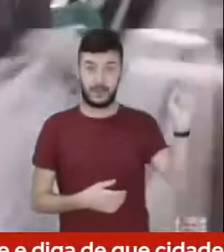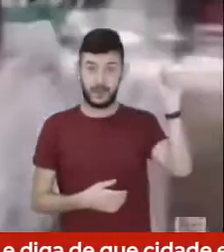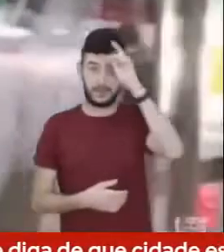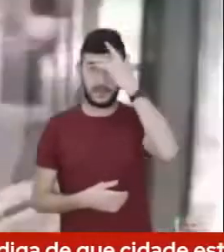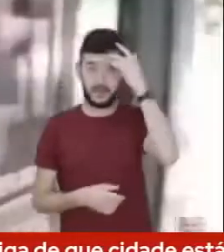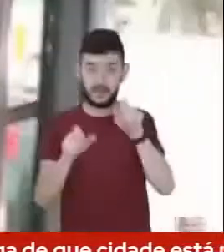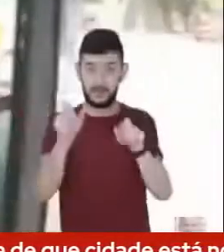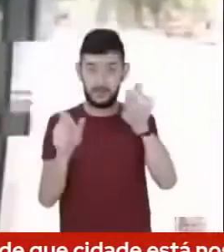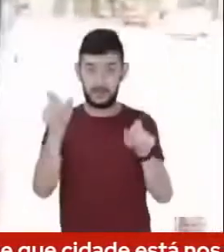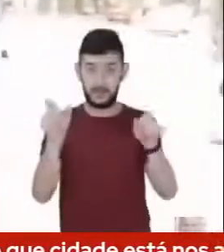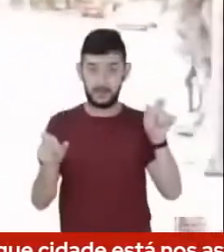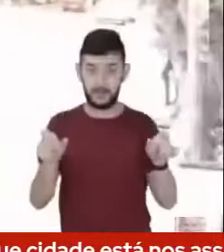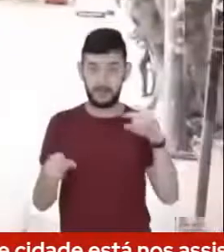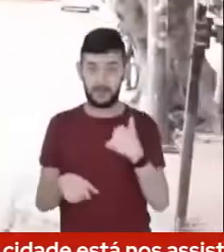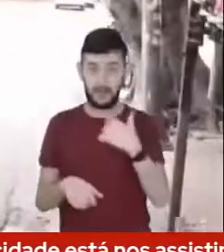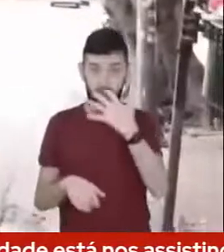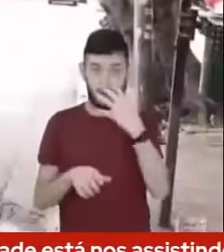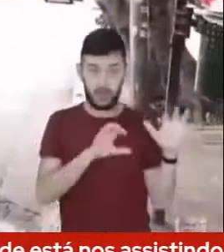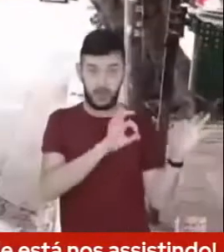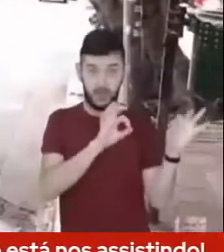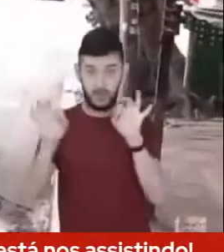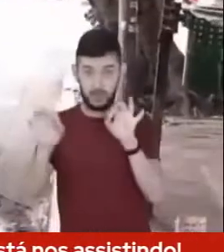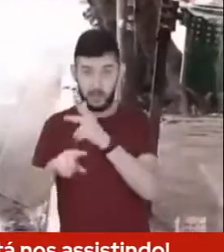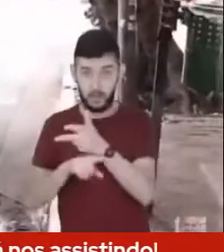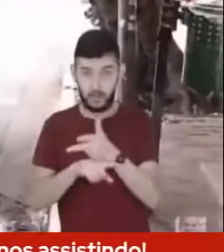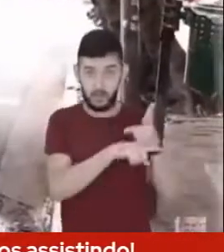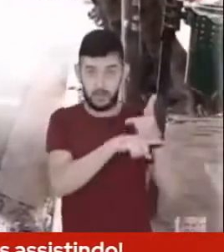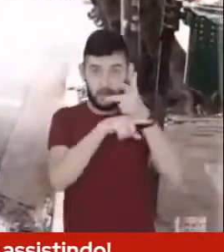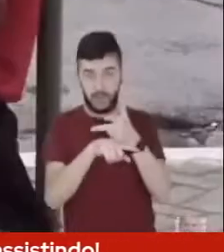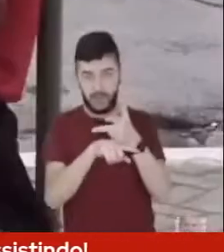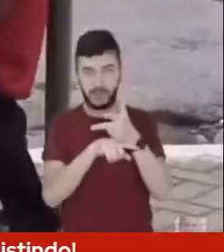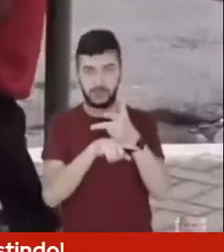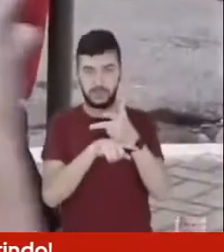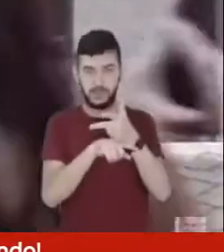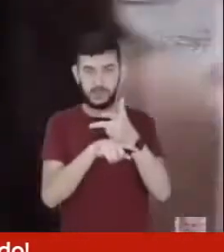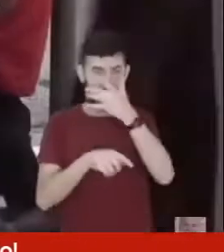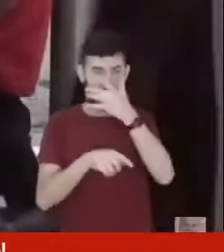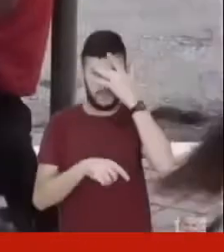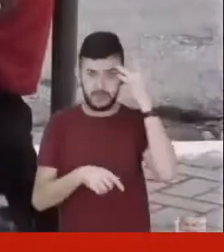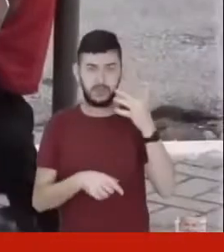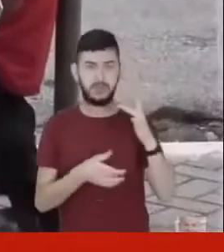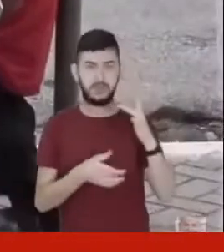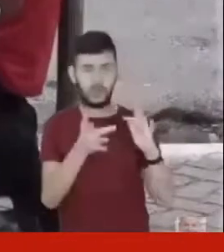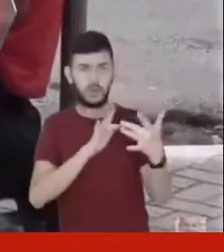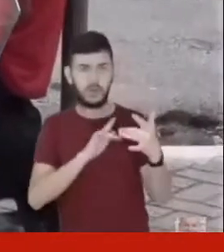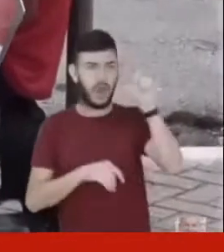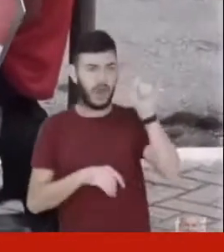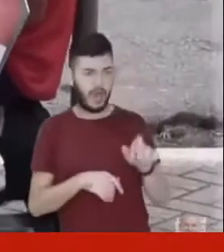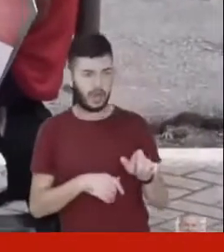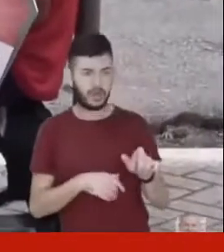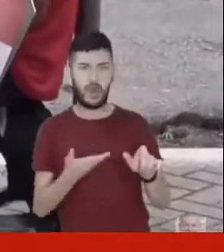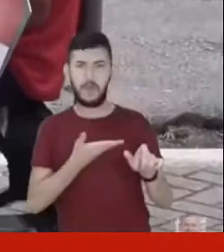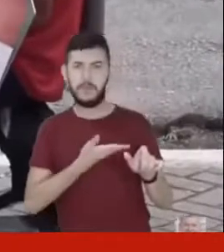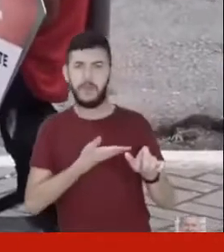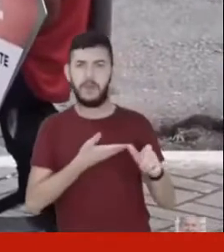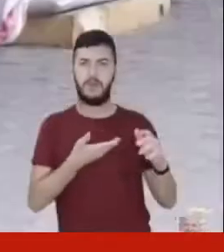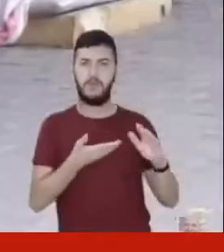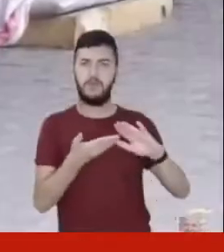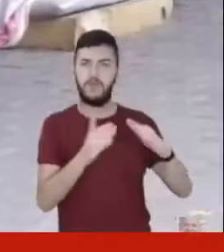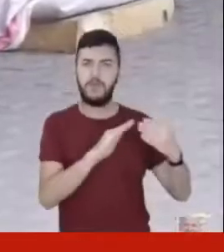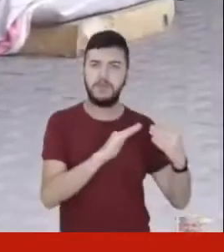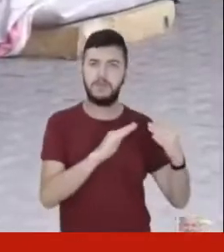doloridas estão pertinho da gente. São nossos conhecidos, amigos, vizinhos e até parentes. São hoje